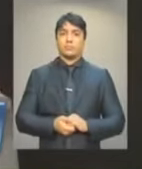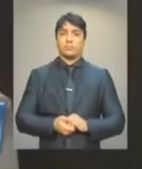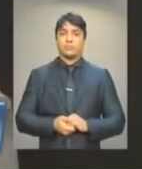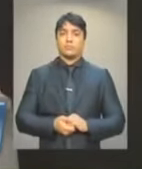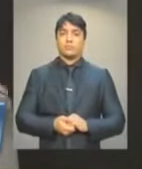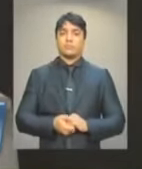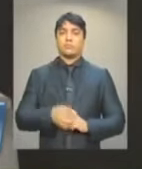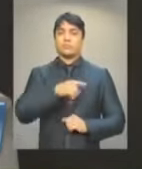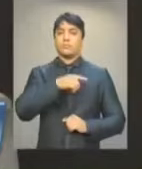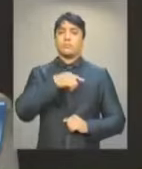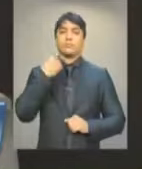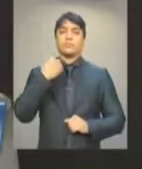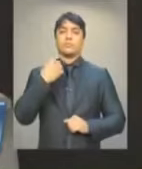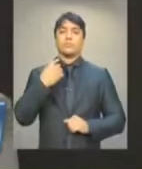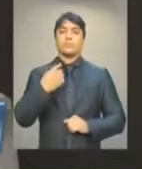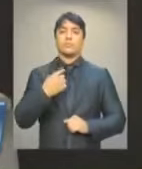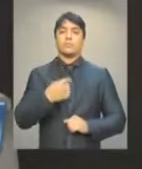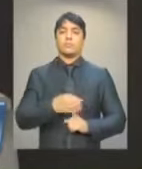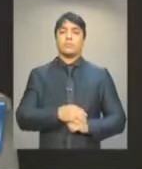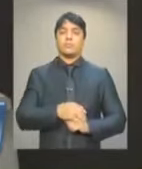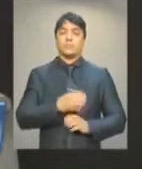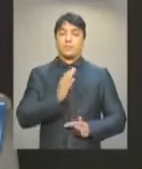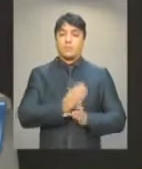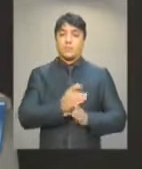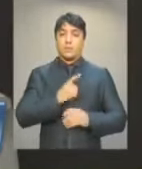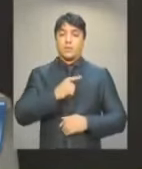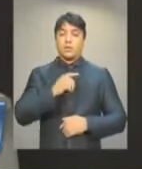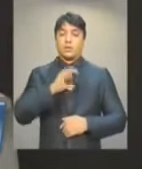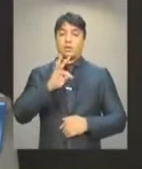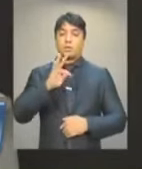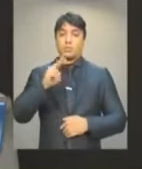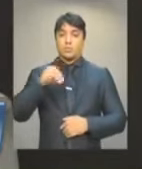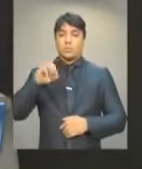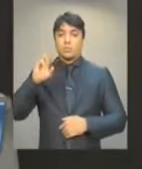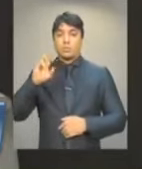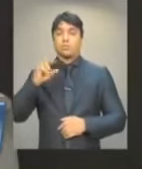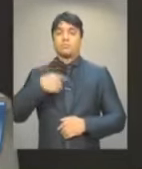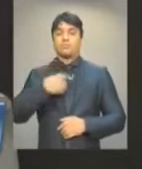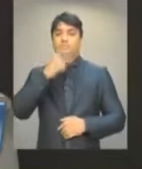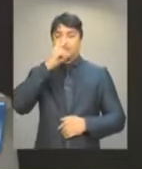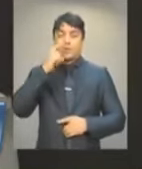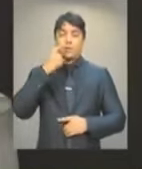vítima de um tumor muito agressivo,